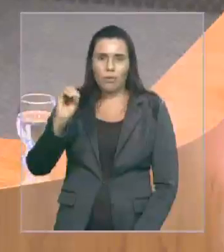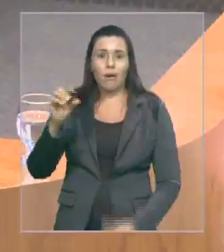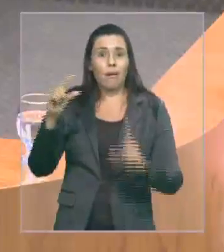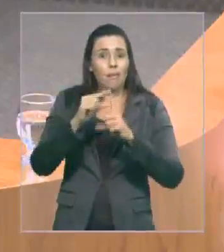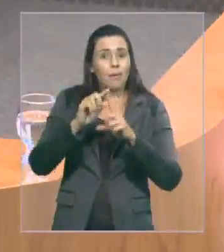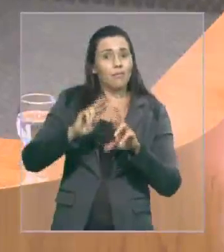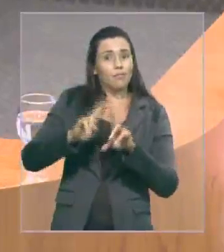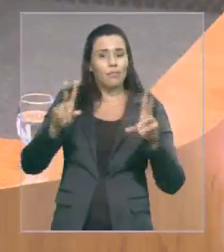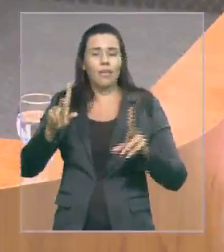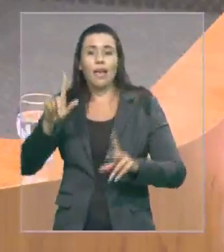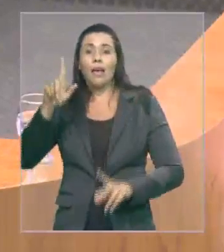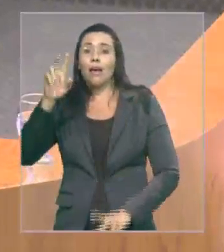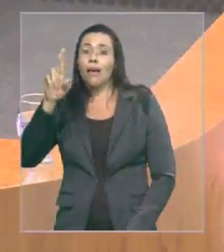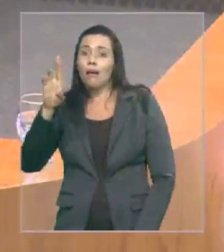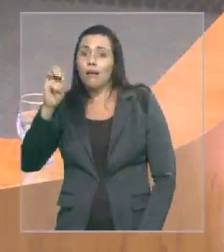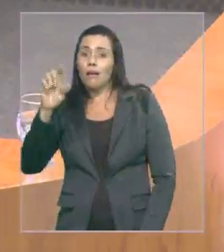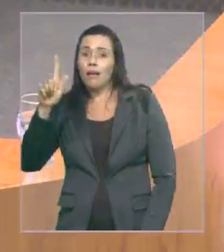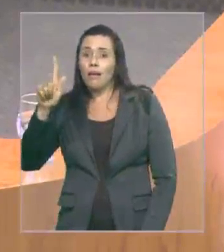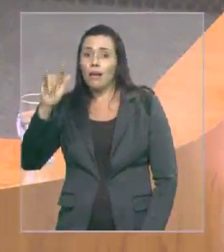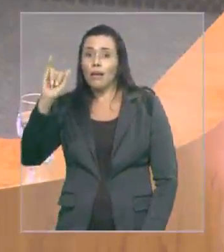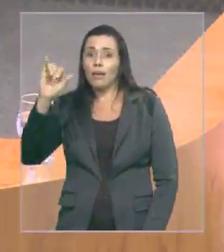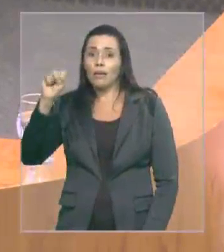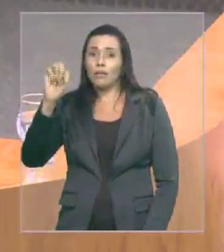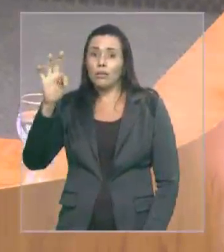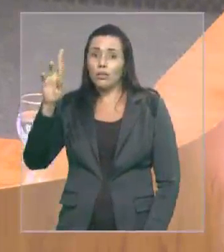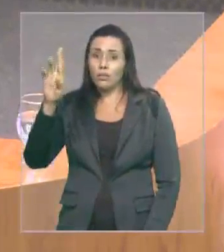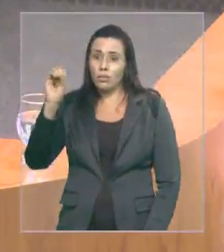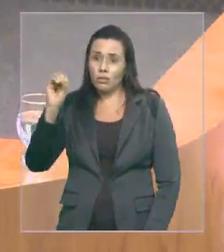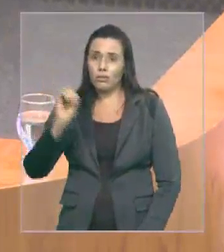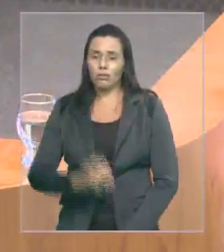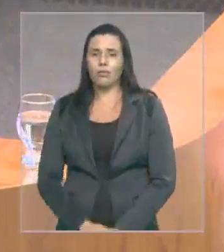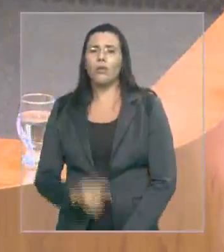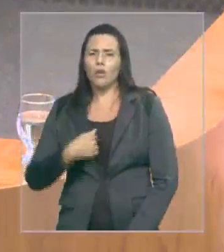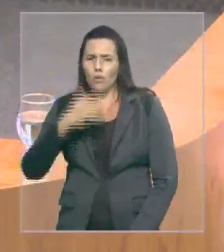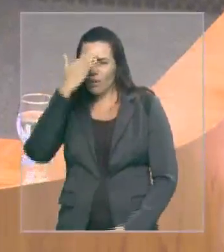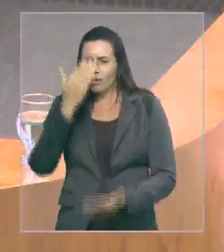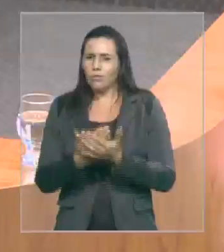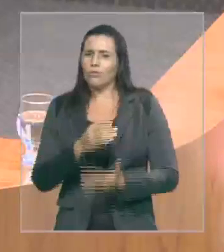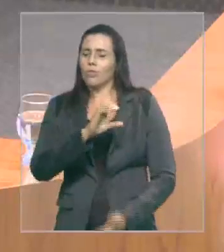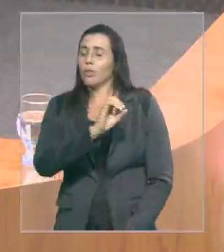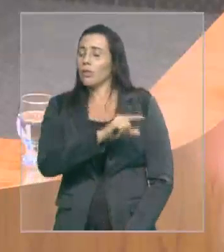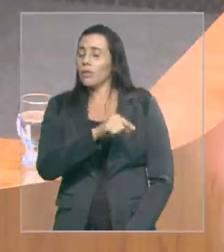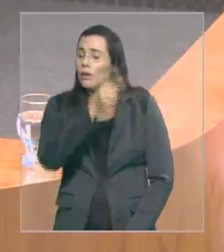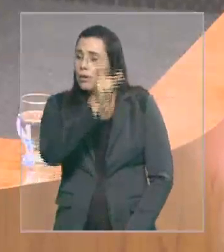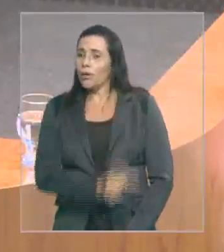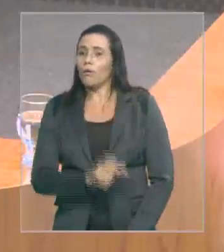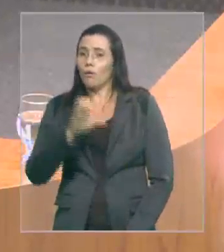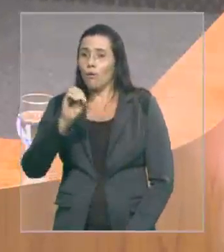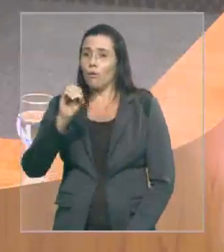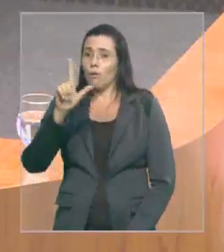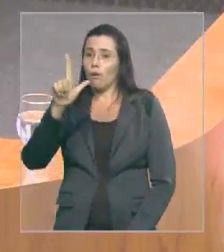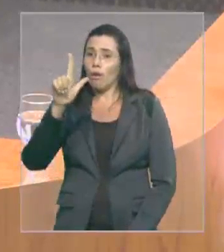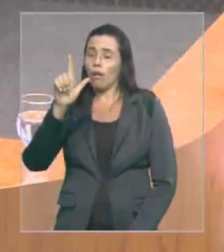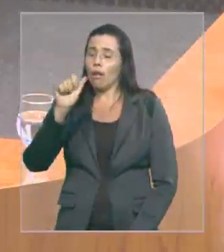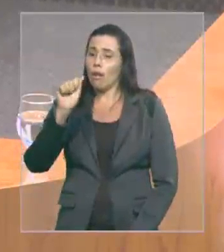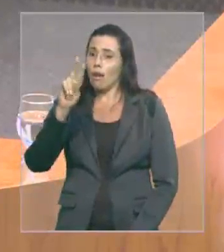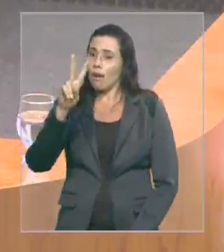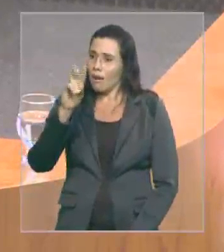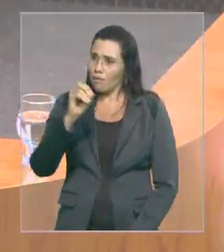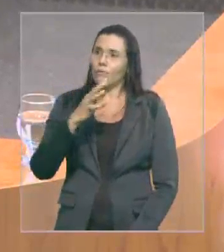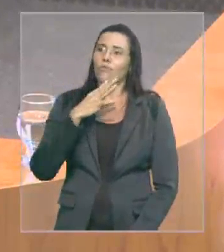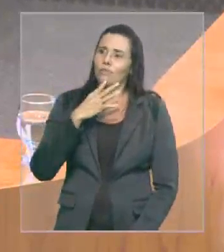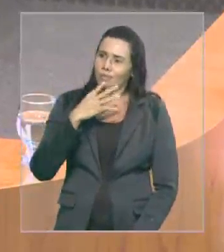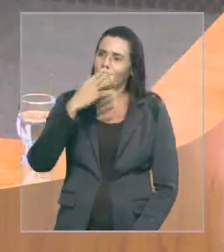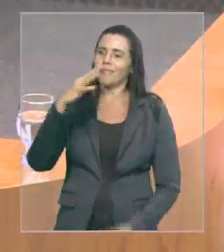Bilac não falava registro na época dele. Mas, mesmo assim, fica aqui o meu